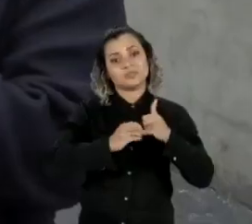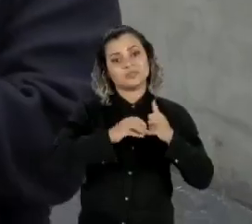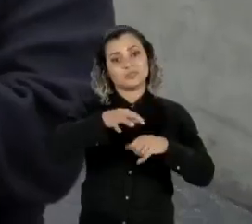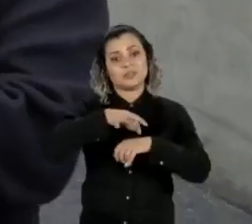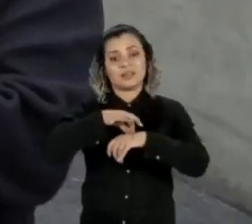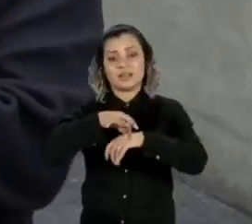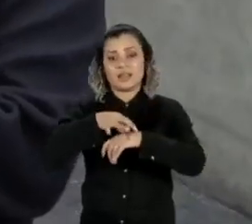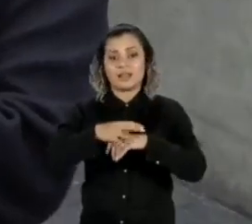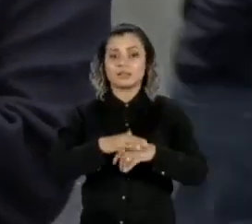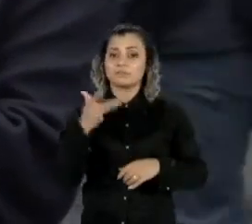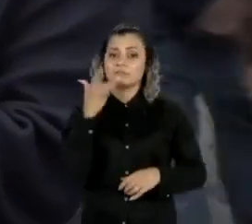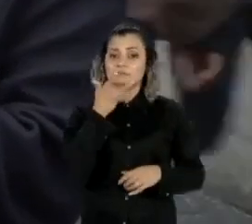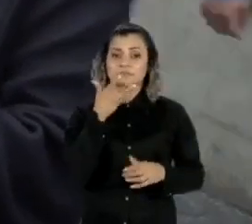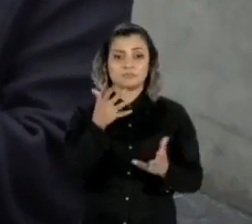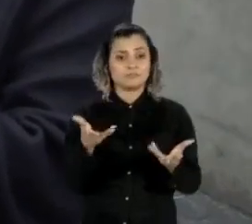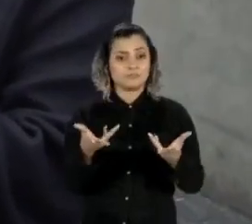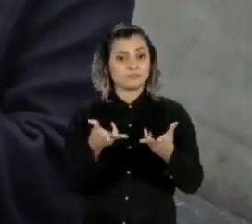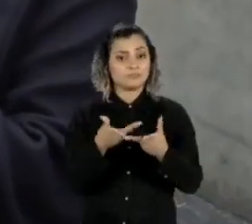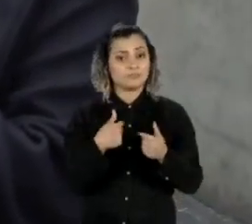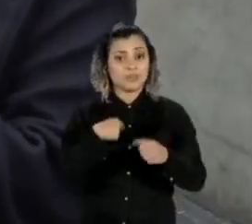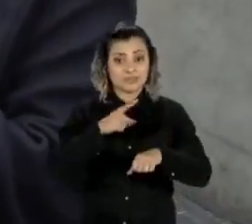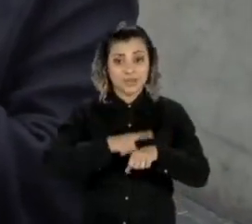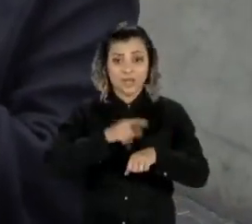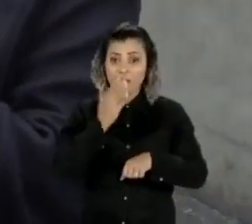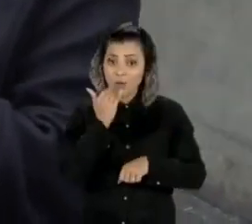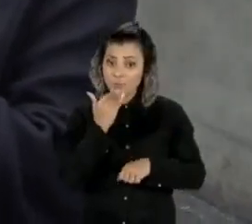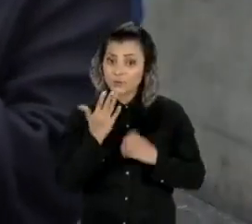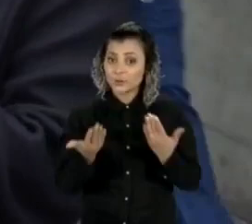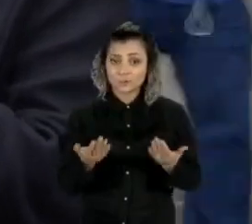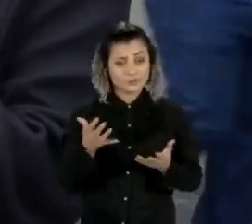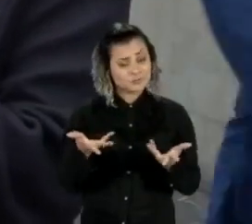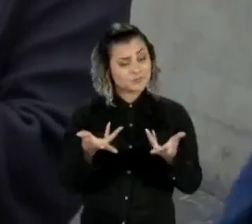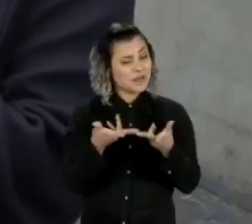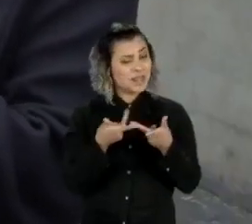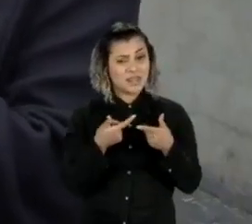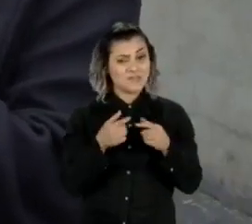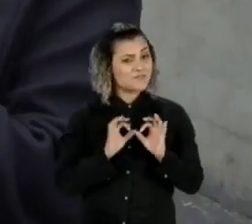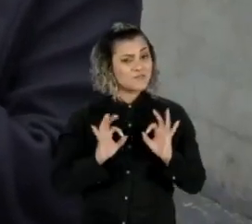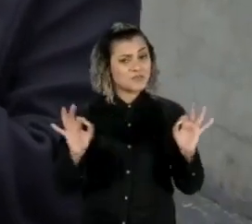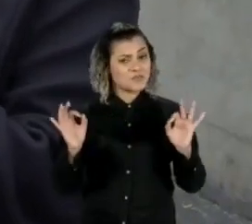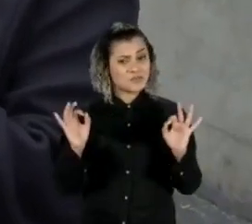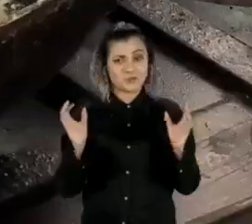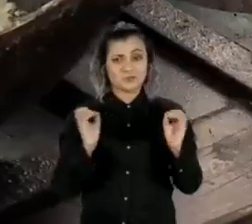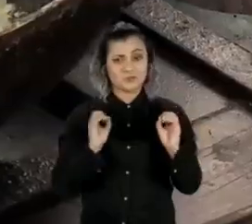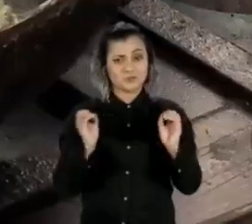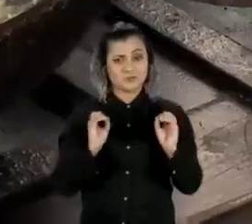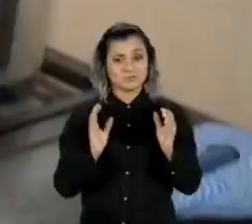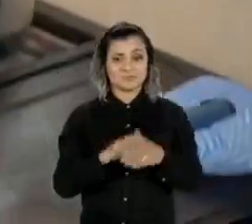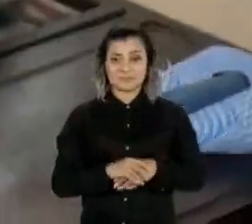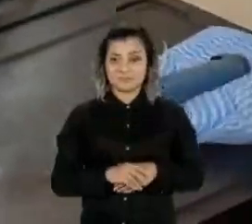carne. Uma delícia, né? E na hora do almoço é maravilhosa, nada substitui.